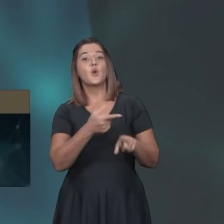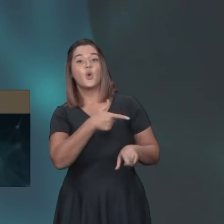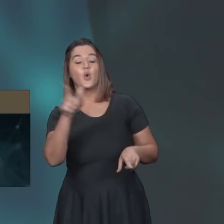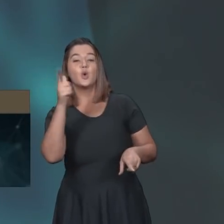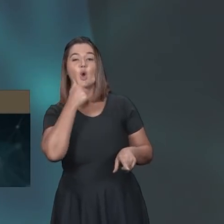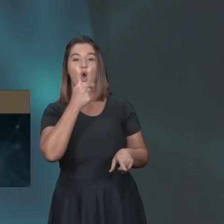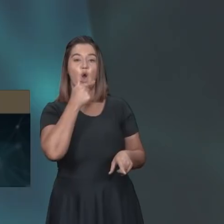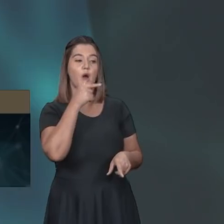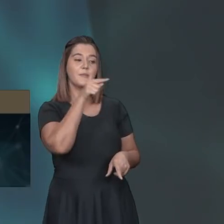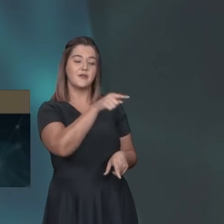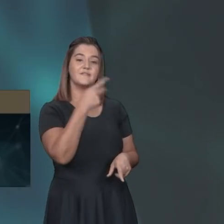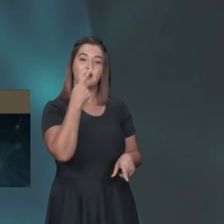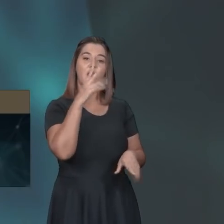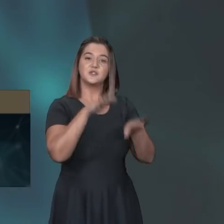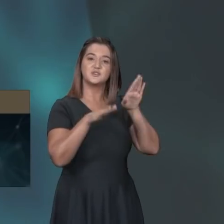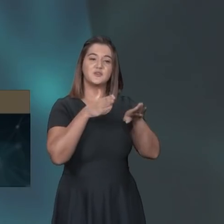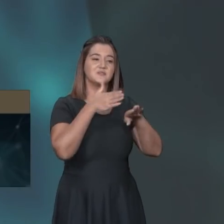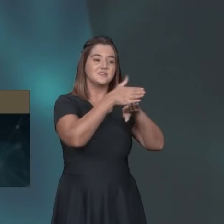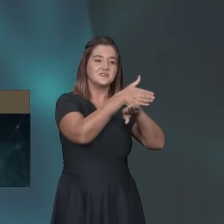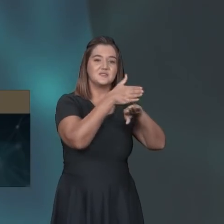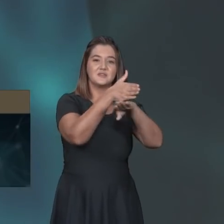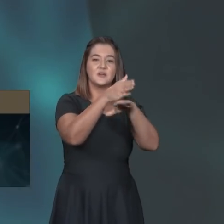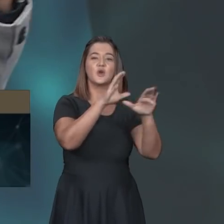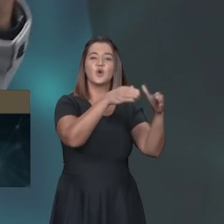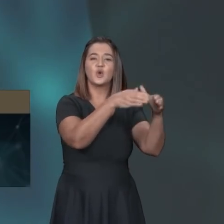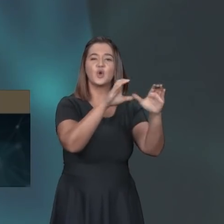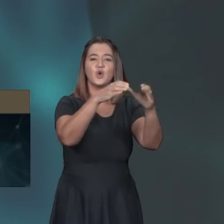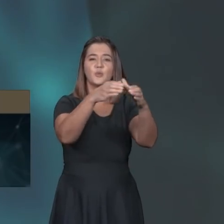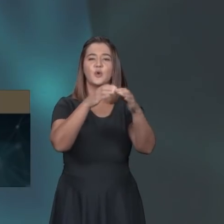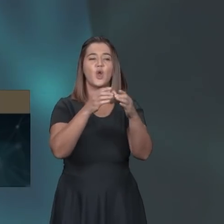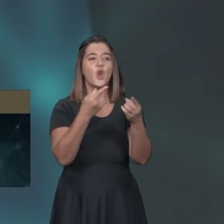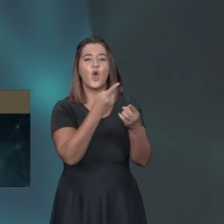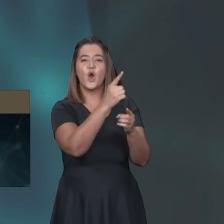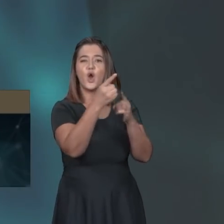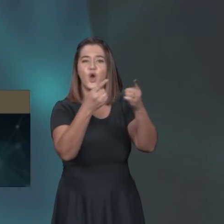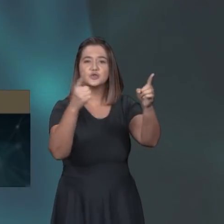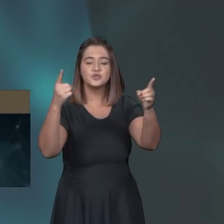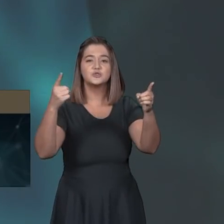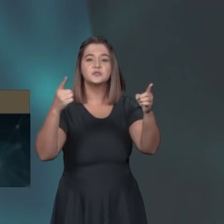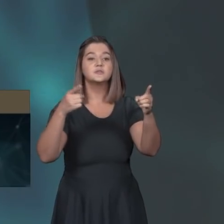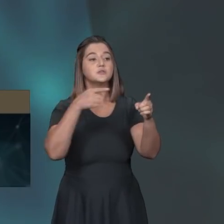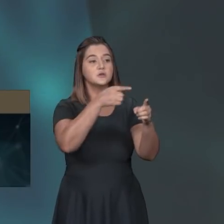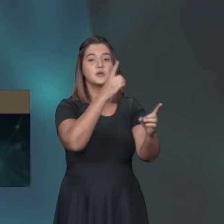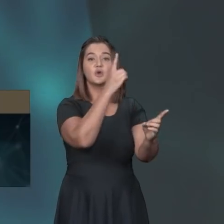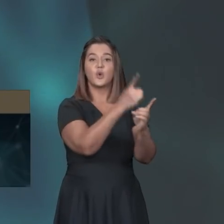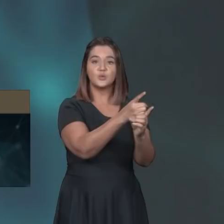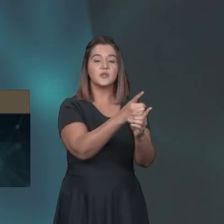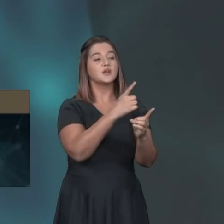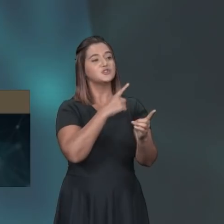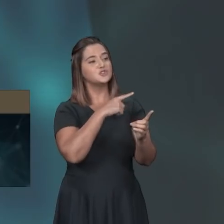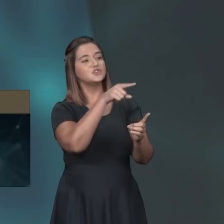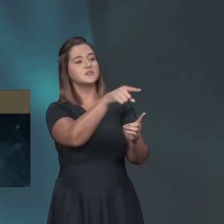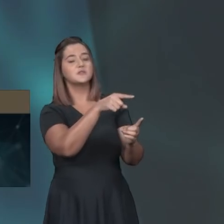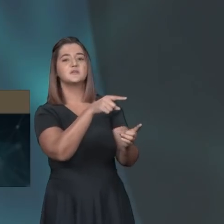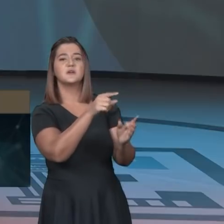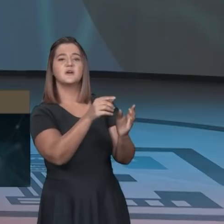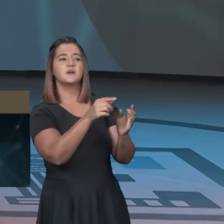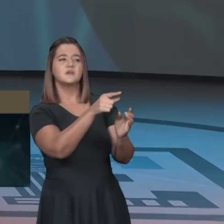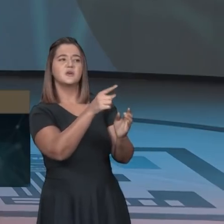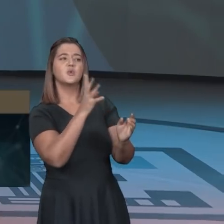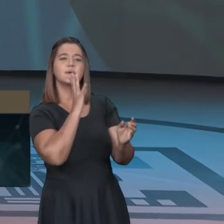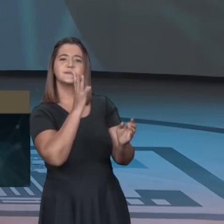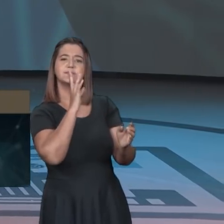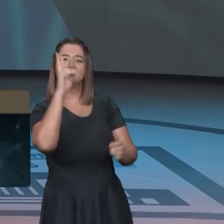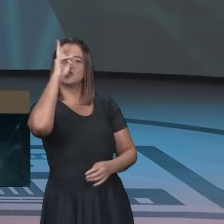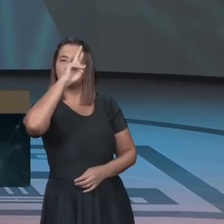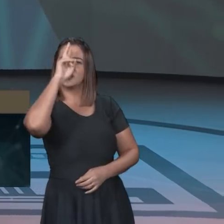chegam para evangelizar tribos até isoladas, eles se surpreenderam ao encontrar que eles já tinham ali alguma luz do Evangelho.